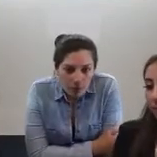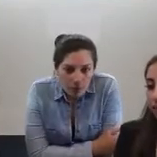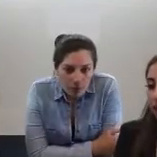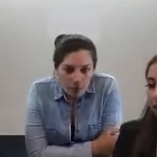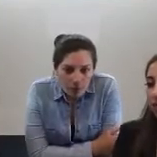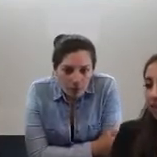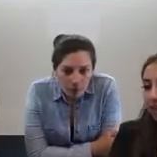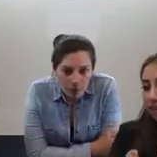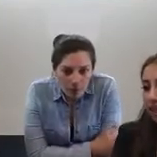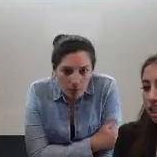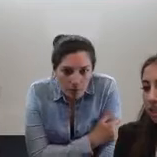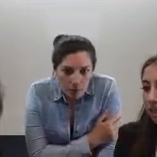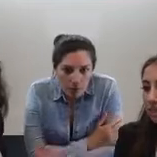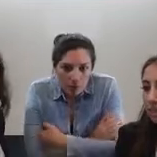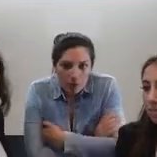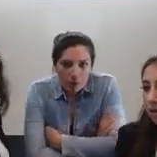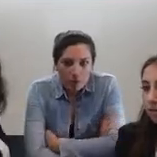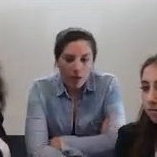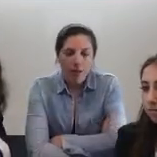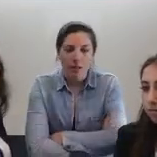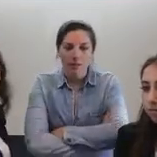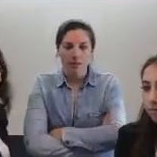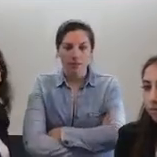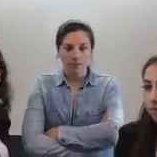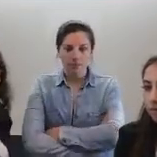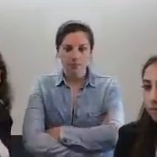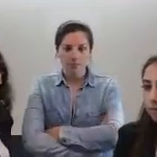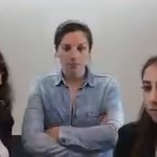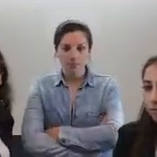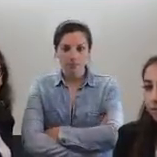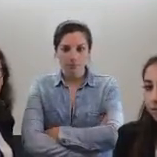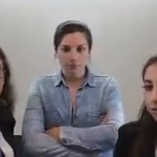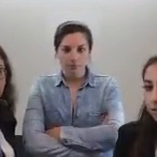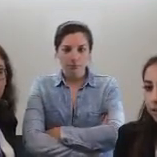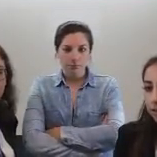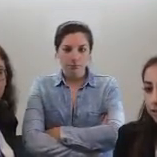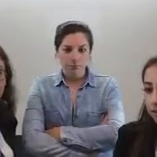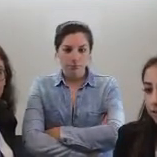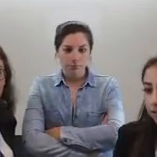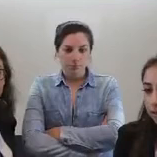você vai... Ele vai puxar, daí tu vai ter que, na verdade, digitar lá em cima. Tá.